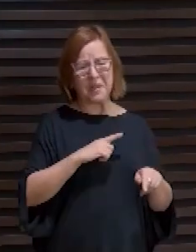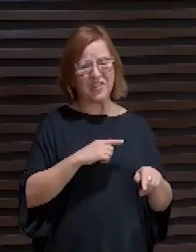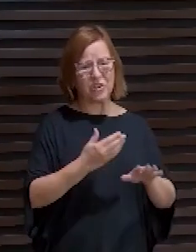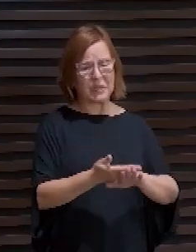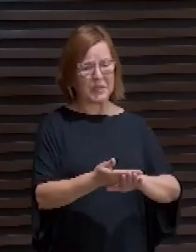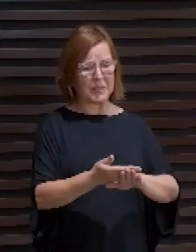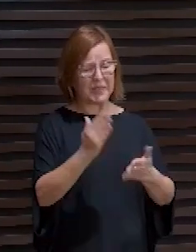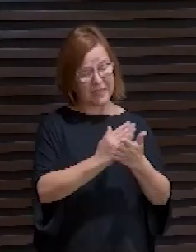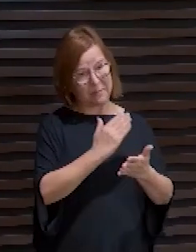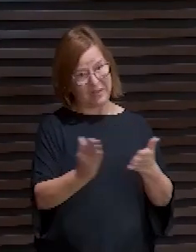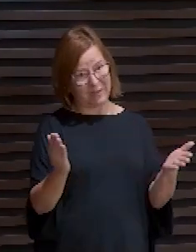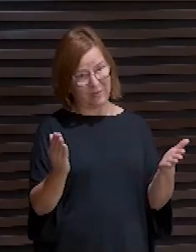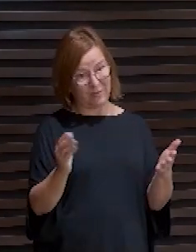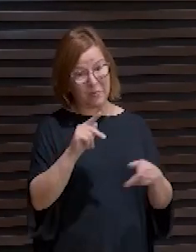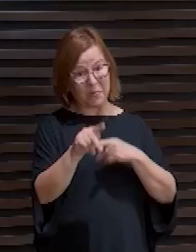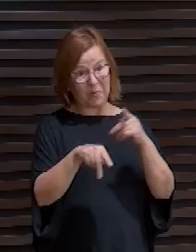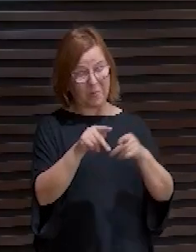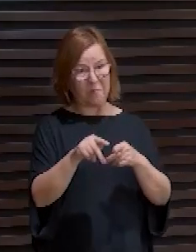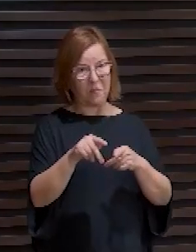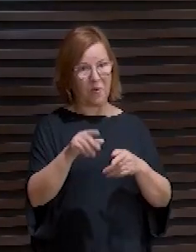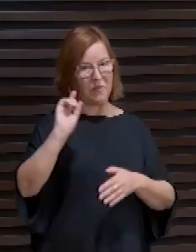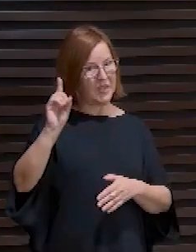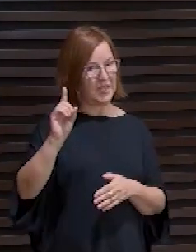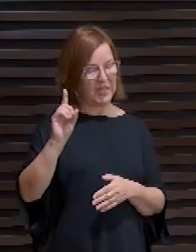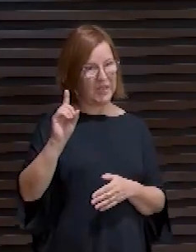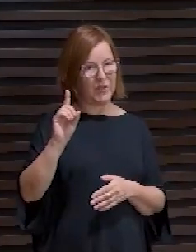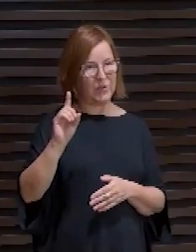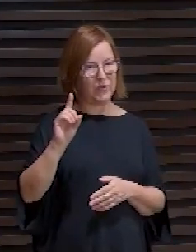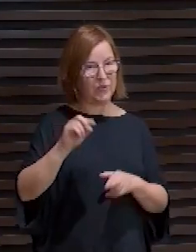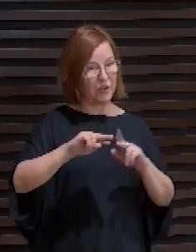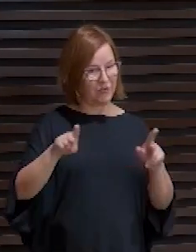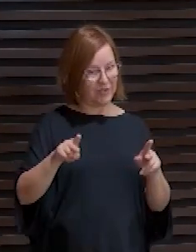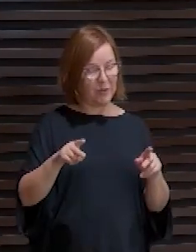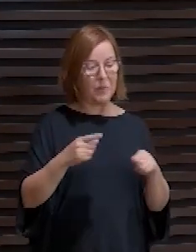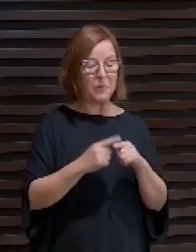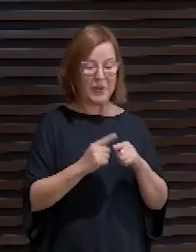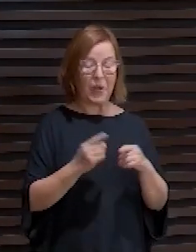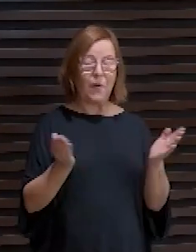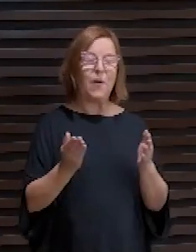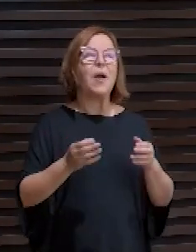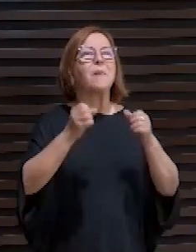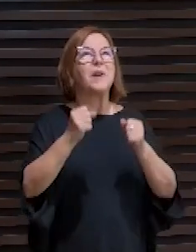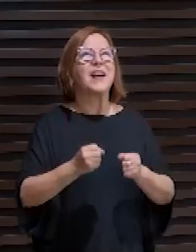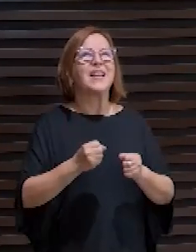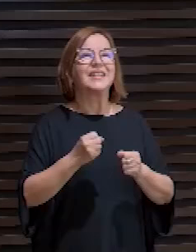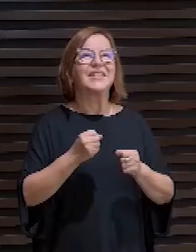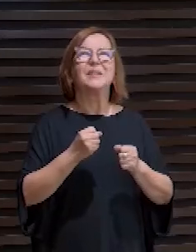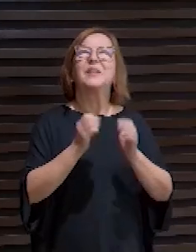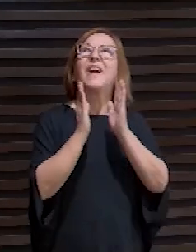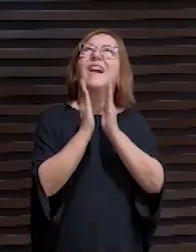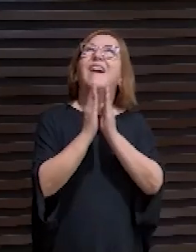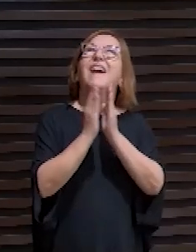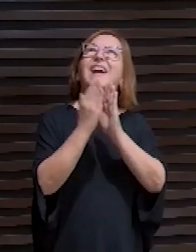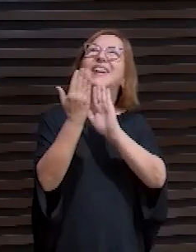na presença de Deus como hoje nós podemos. Nós podemos orar, falar com o Senhor, nós podemos chorar diante dEle, nós nos alegramos